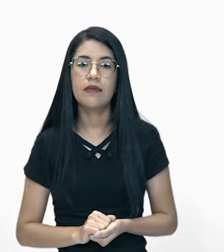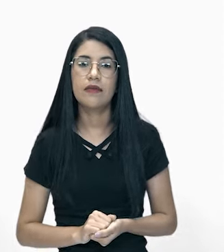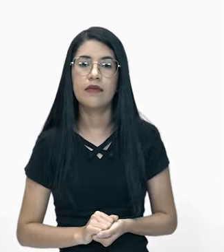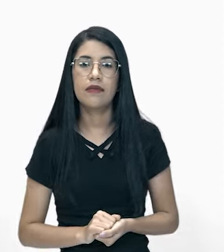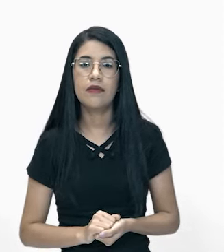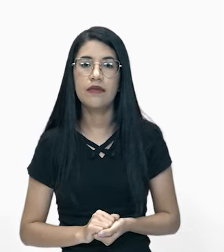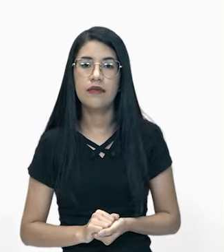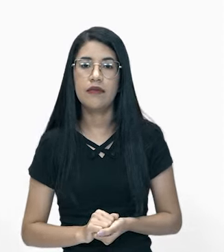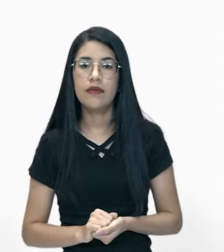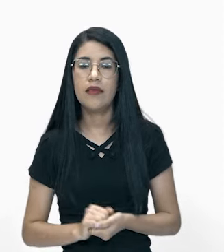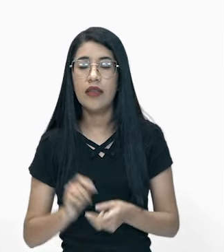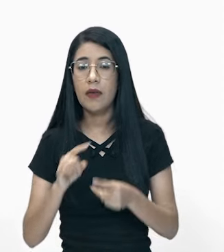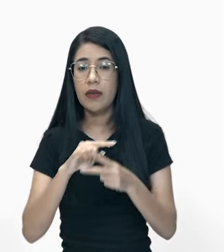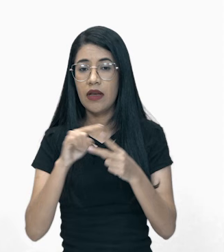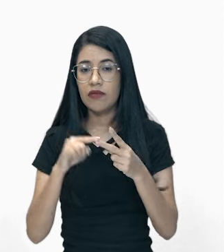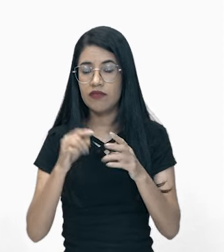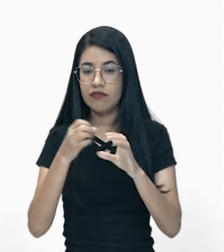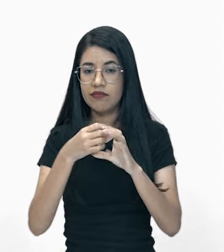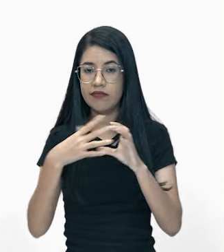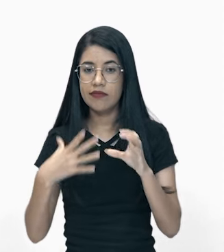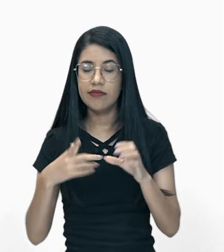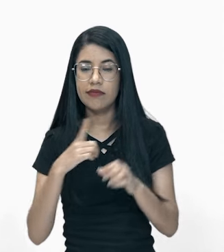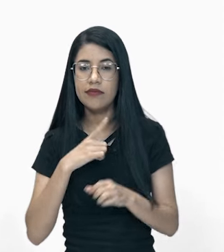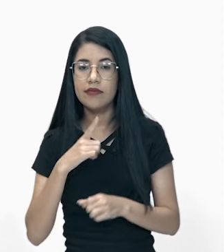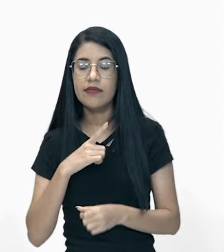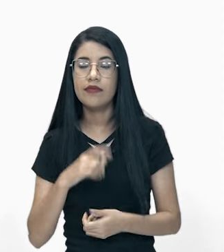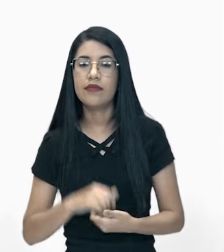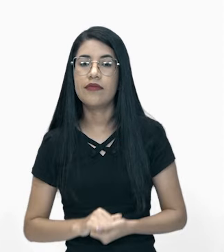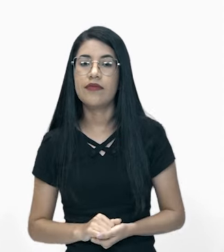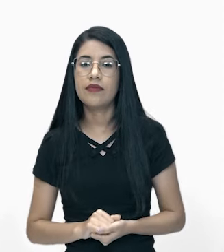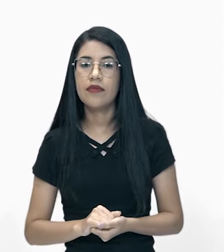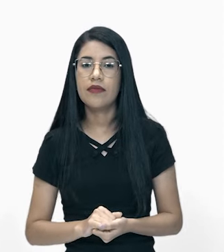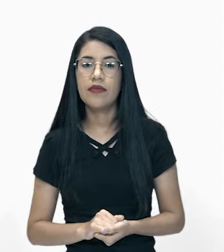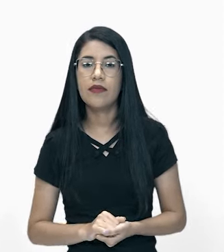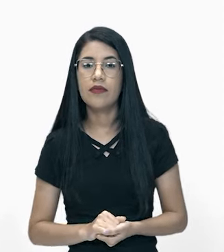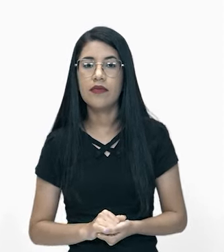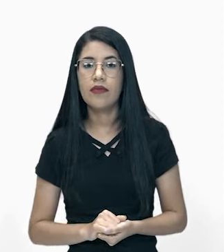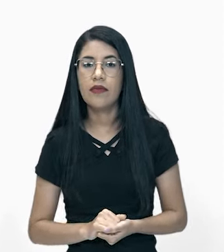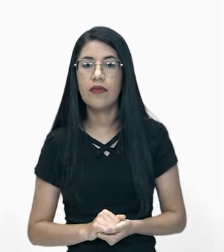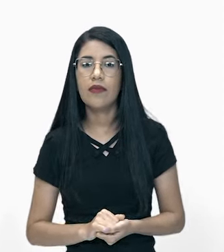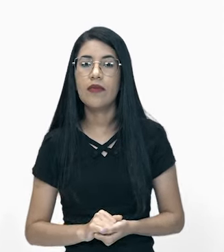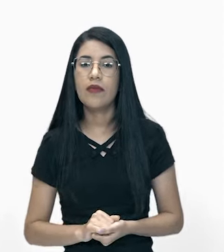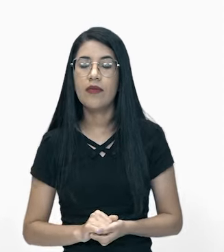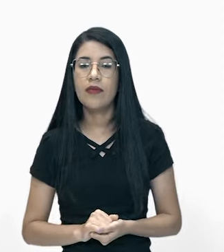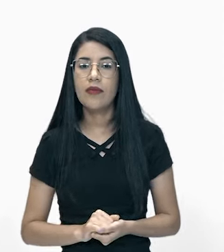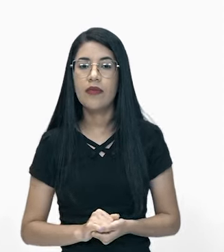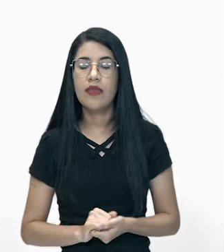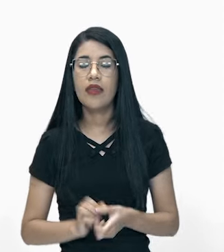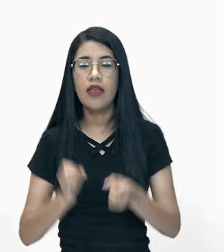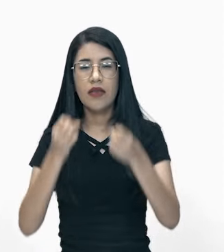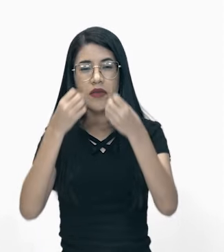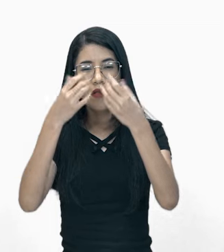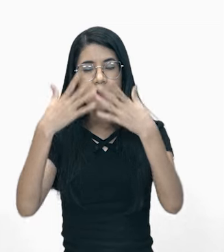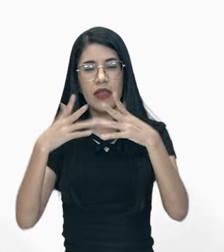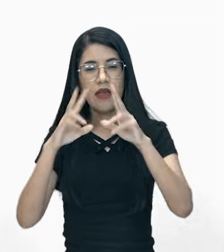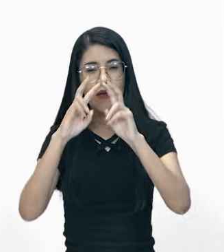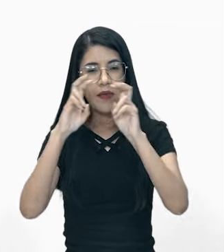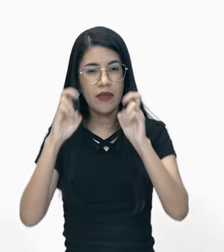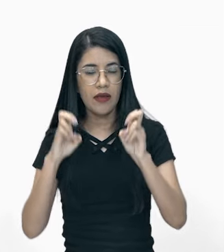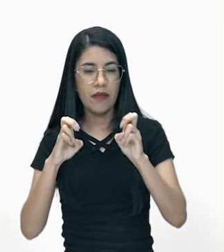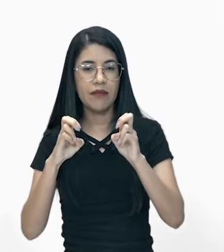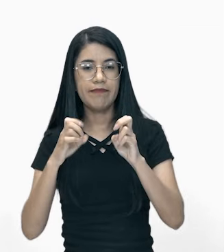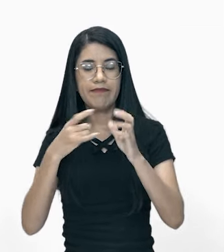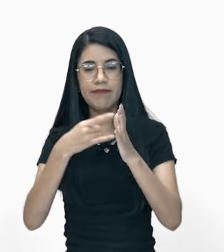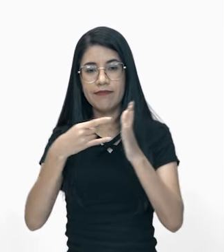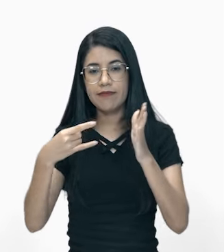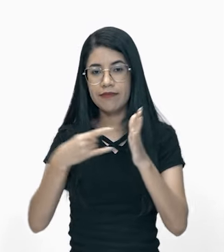aí essas duas características. E quando se fala sobre as ondas